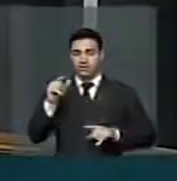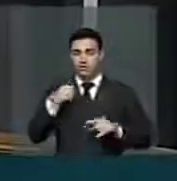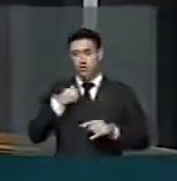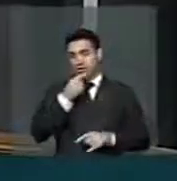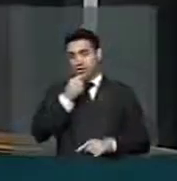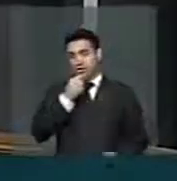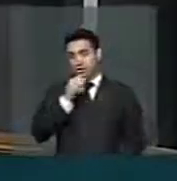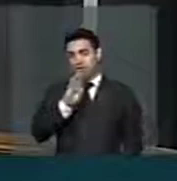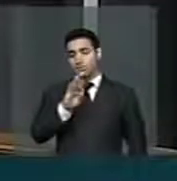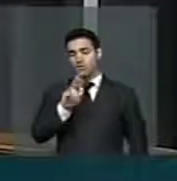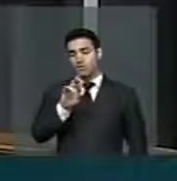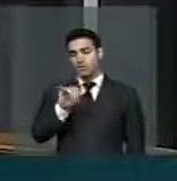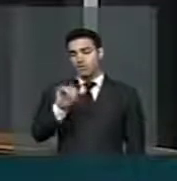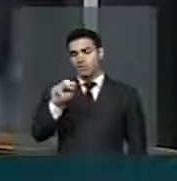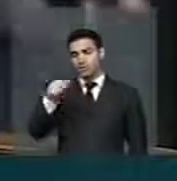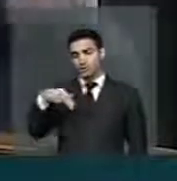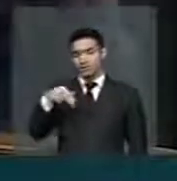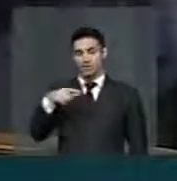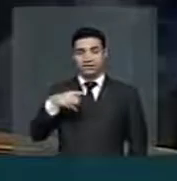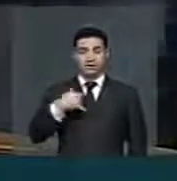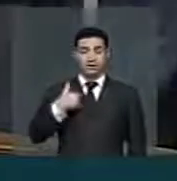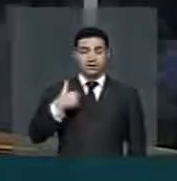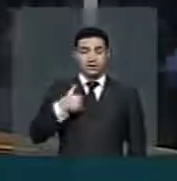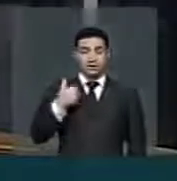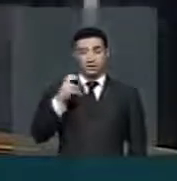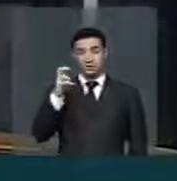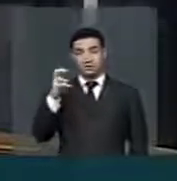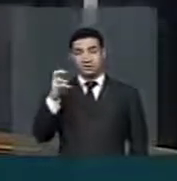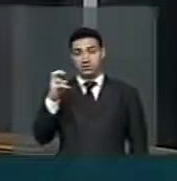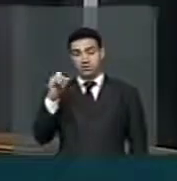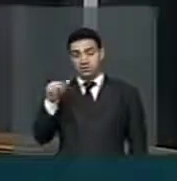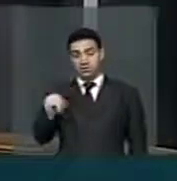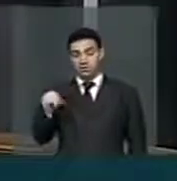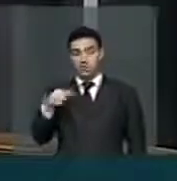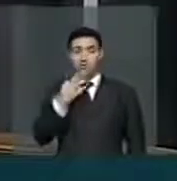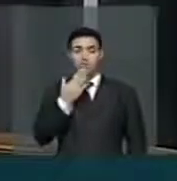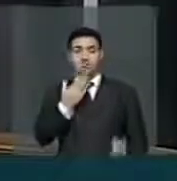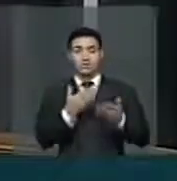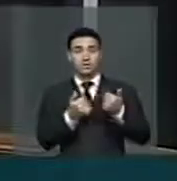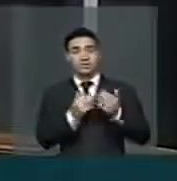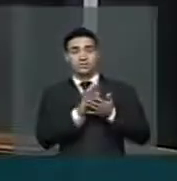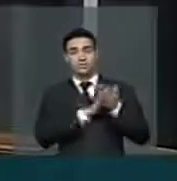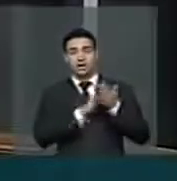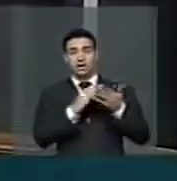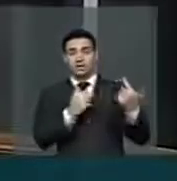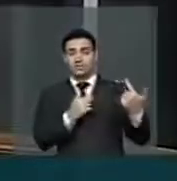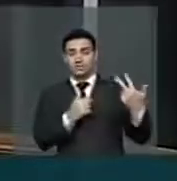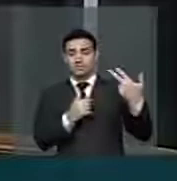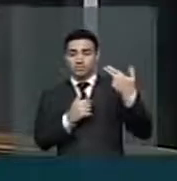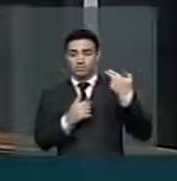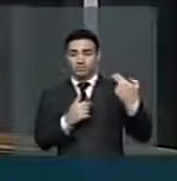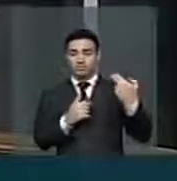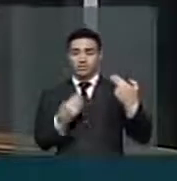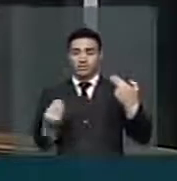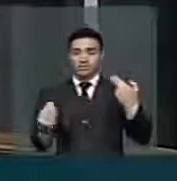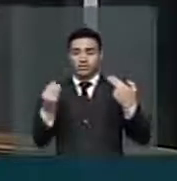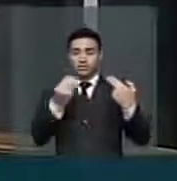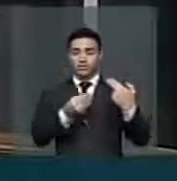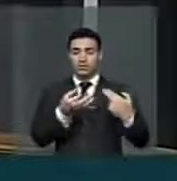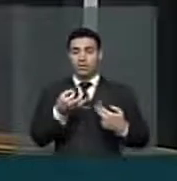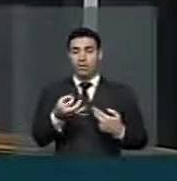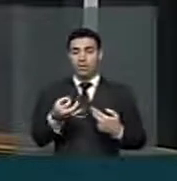de 5 anos de idade, implorou, pediu que não matasse, dando até uma